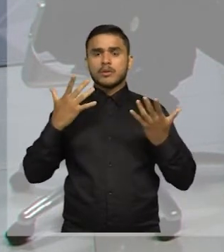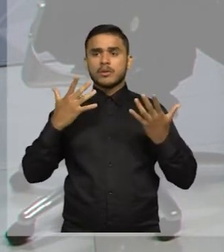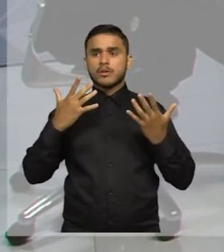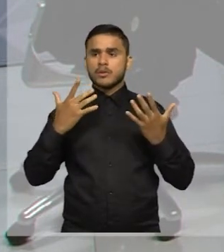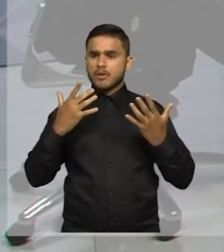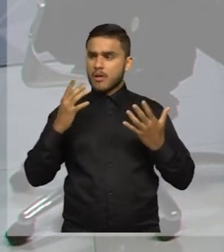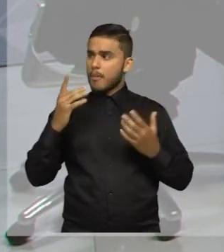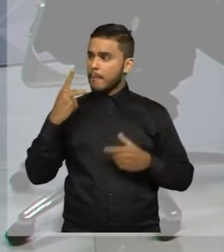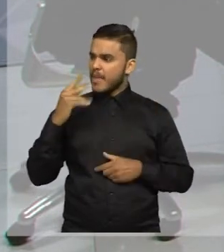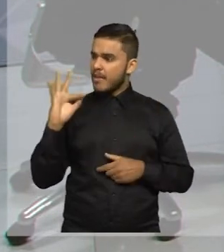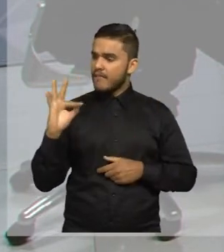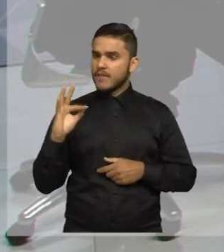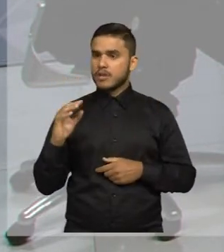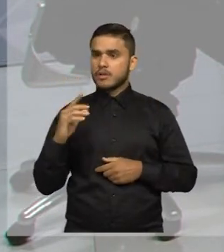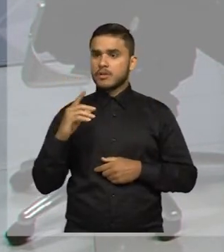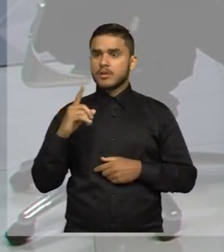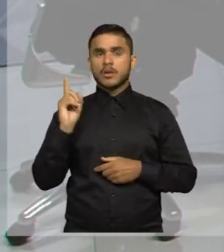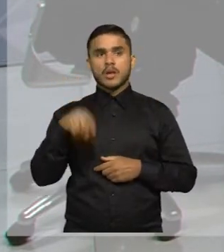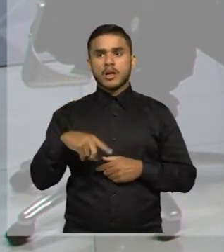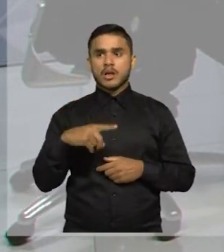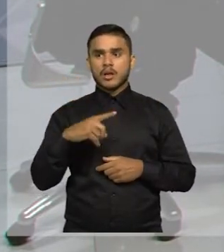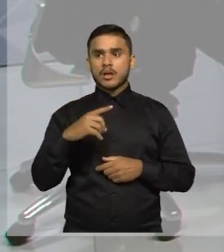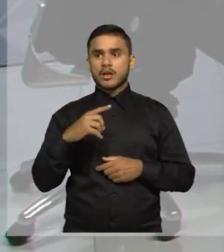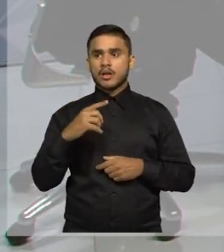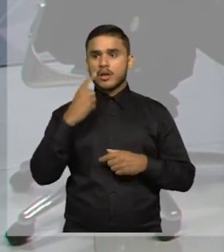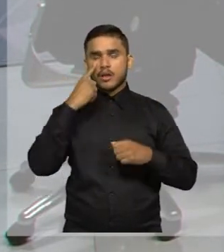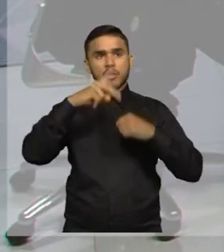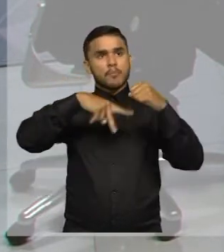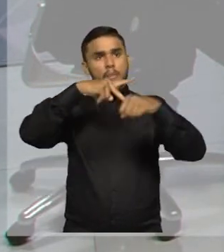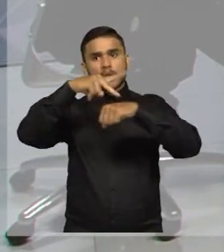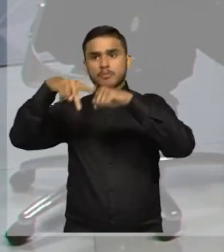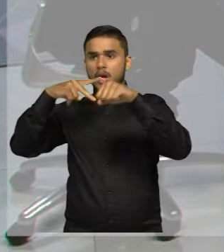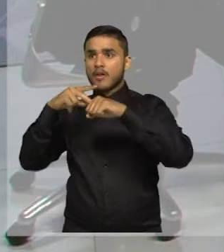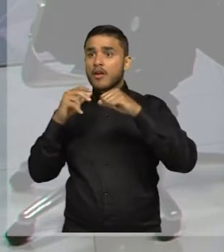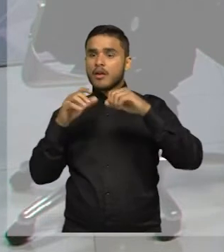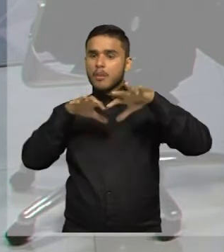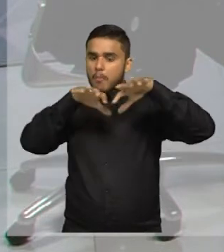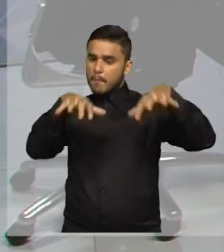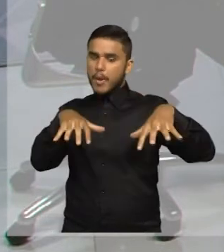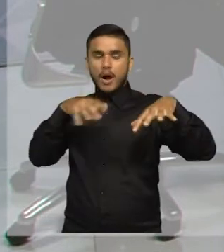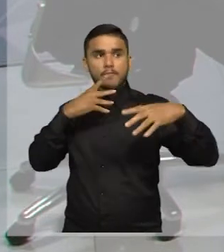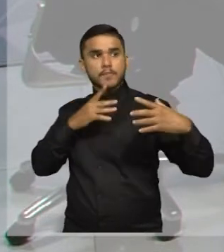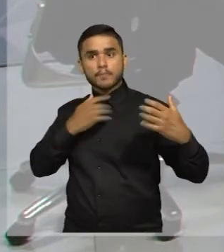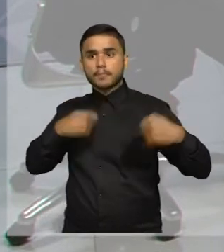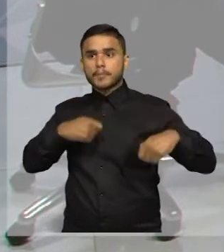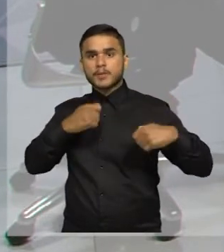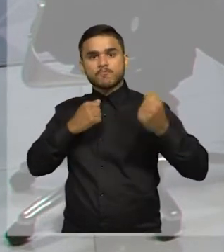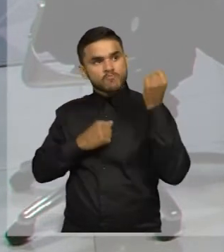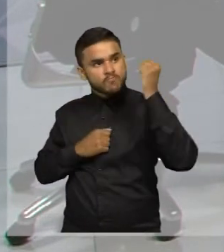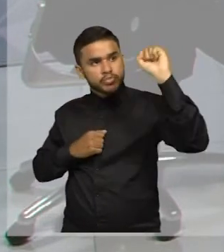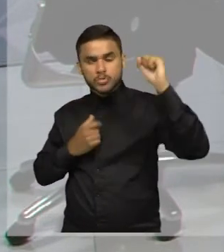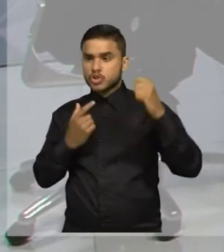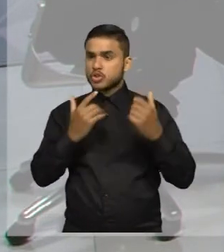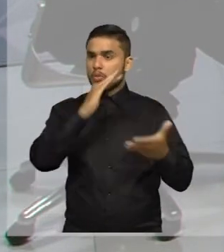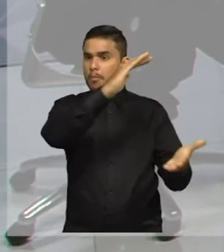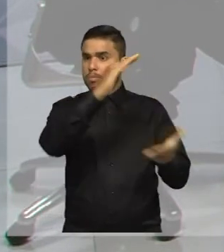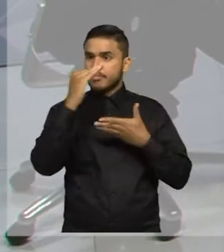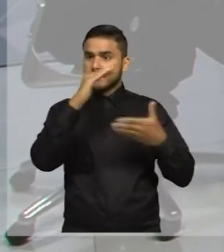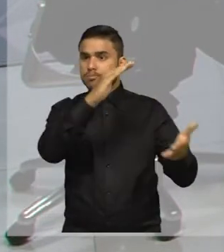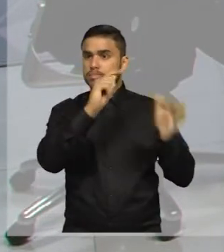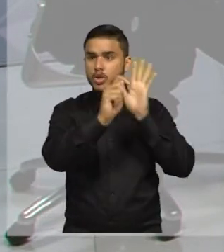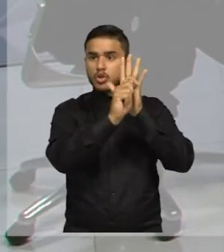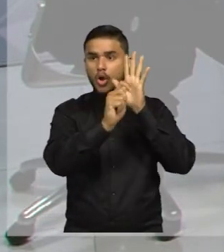policial federal, botar esse policial federal na chamada tríplice fronteira. Aí sim, com rigor de não passar nada sem